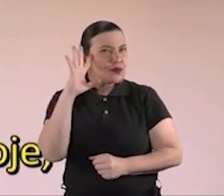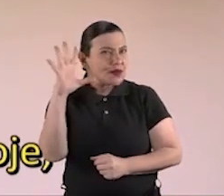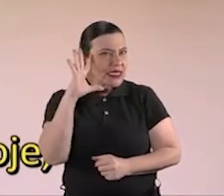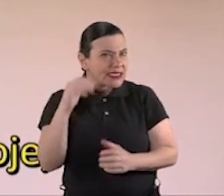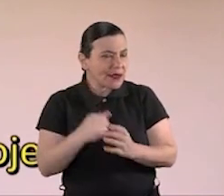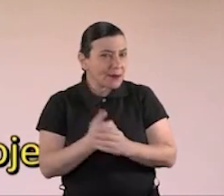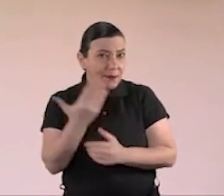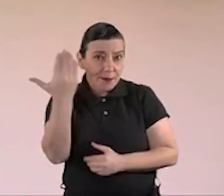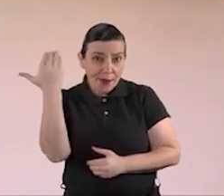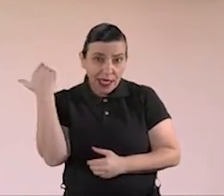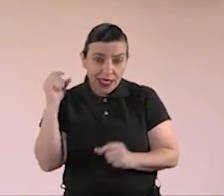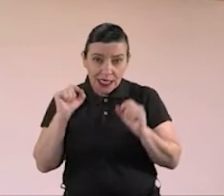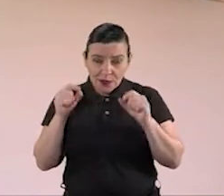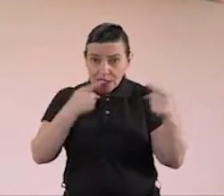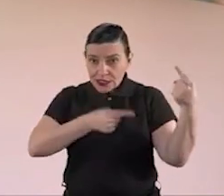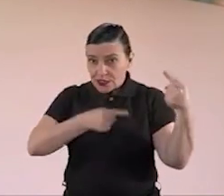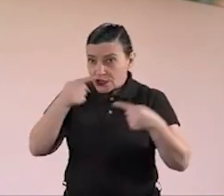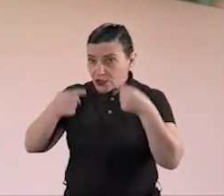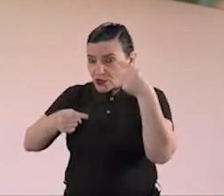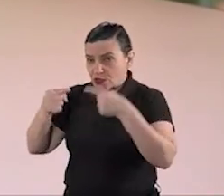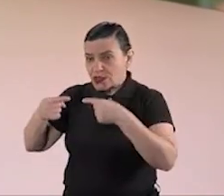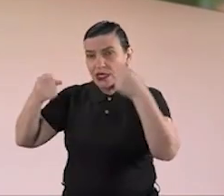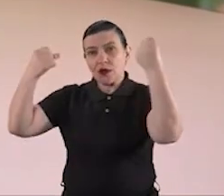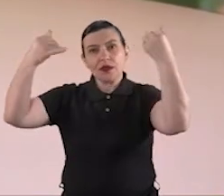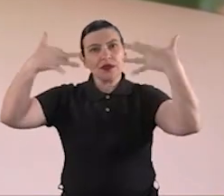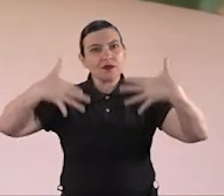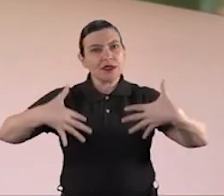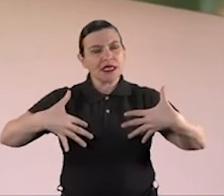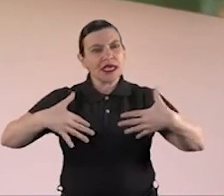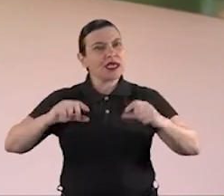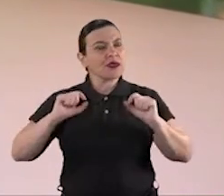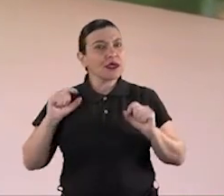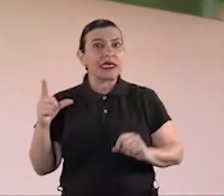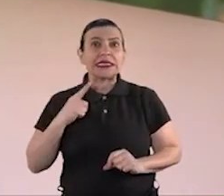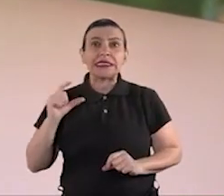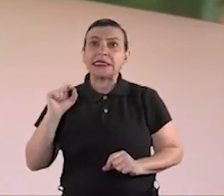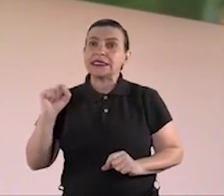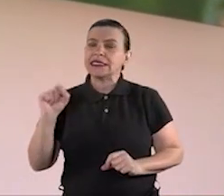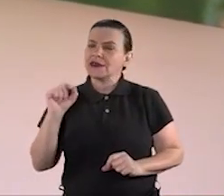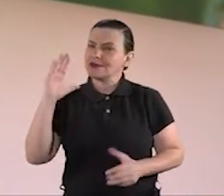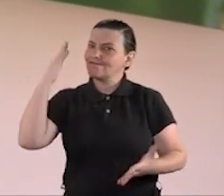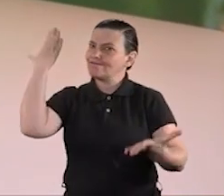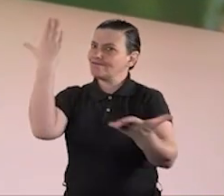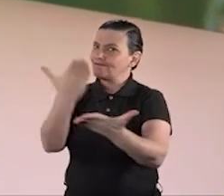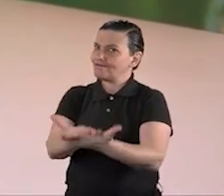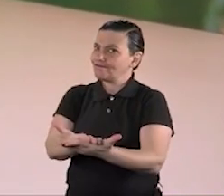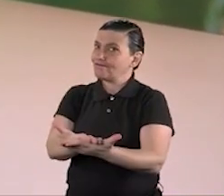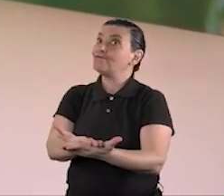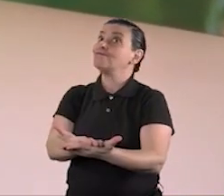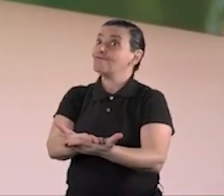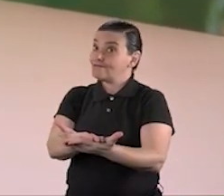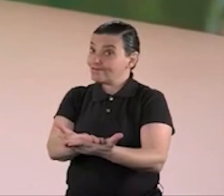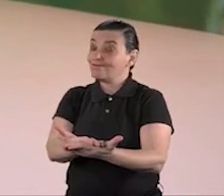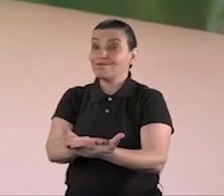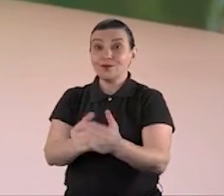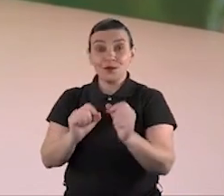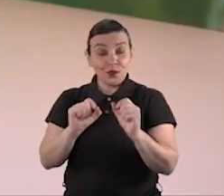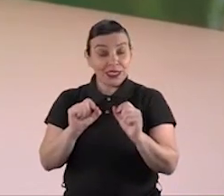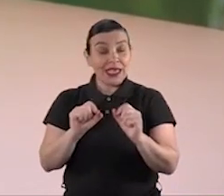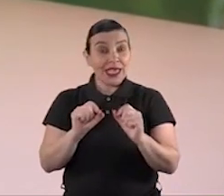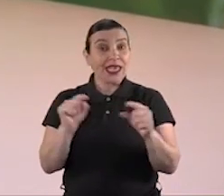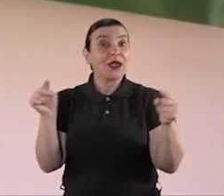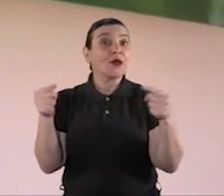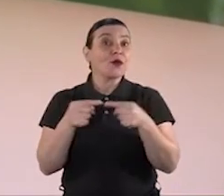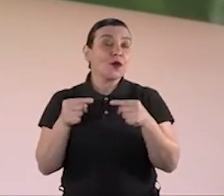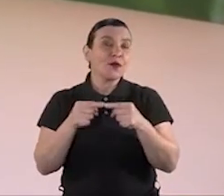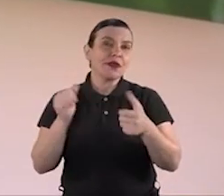pensamento anteriormente em nossa discussão de hoje mencionei que tem um alto nível de confiança e minha confiança é adequado